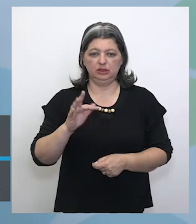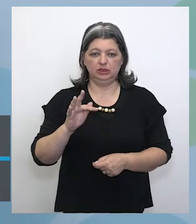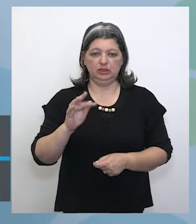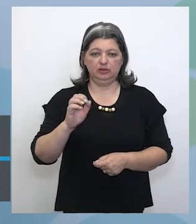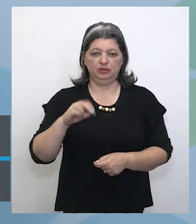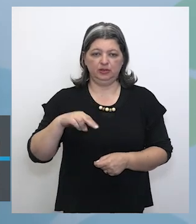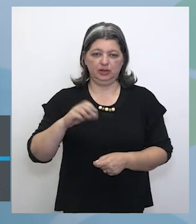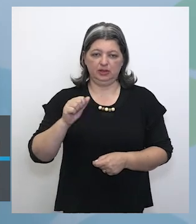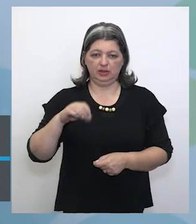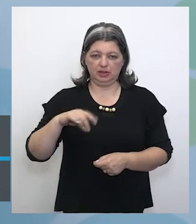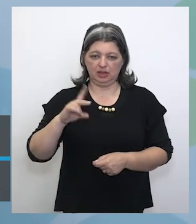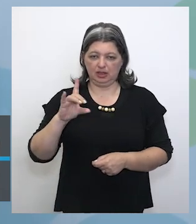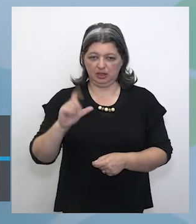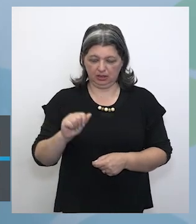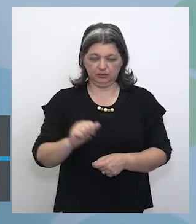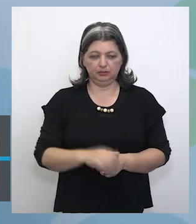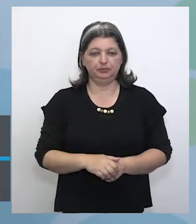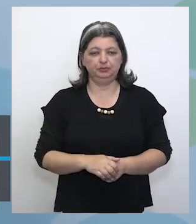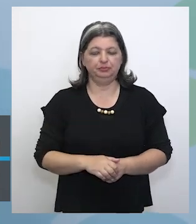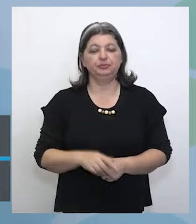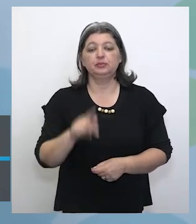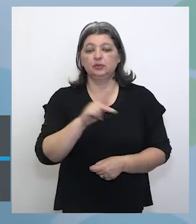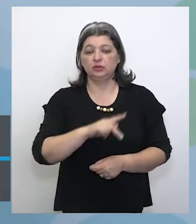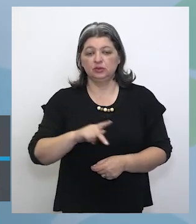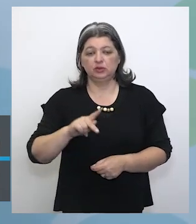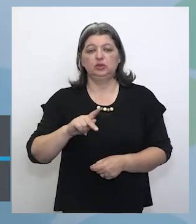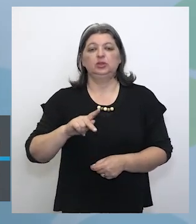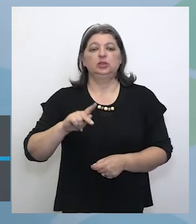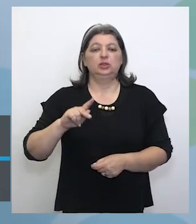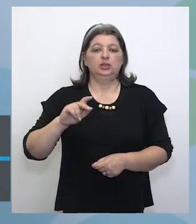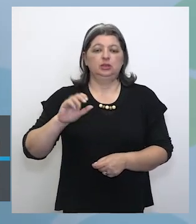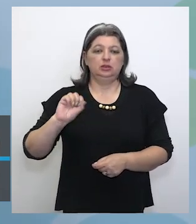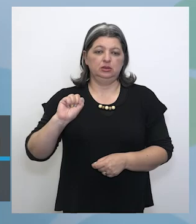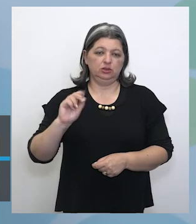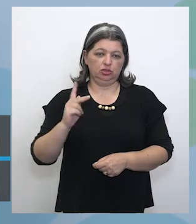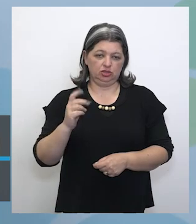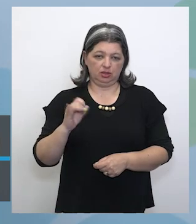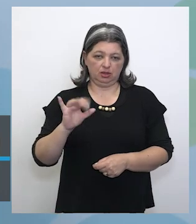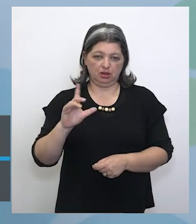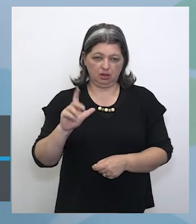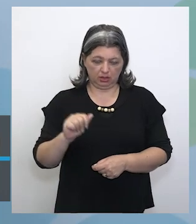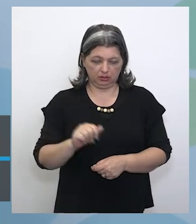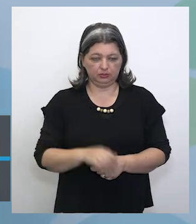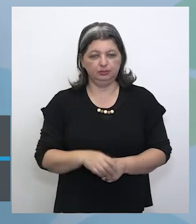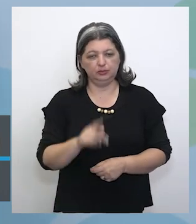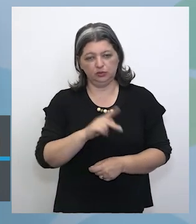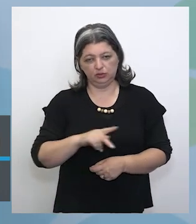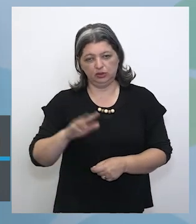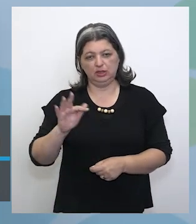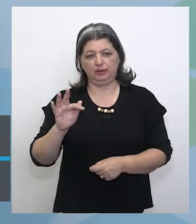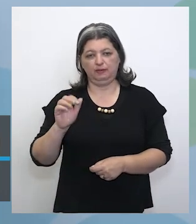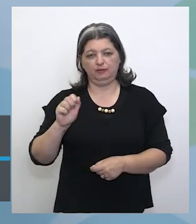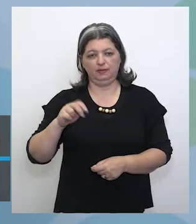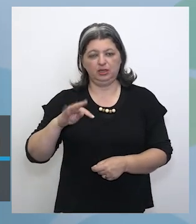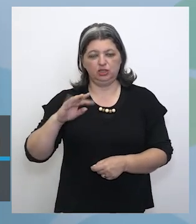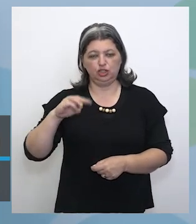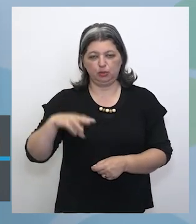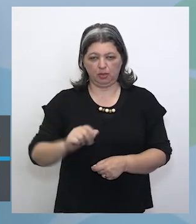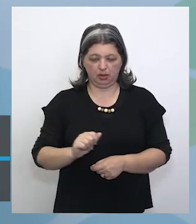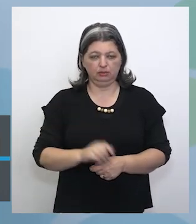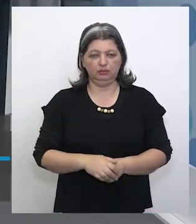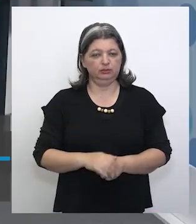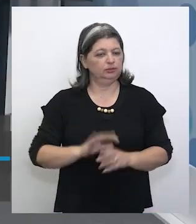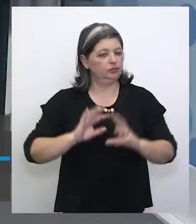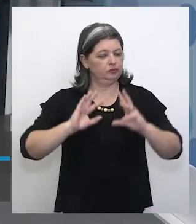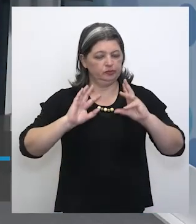Fernanda. A Pro Sheila, uses. A Pro Fátima Vida, uses. Legal. Todo mundo achou o